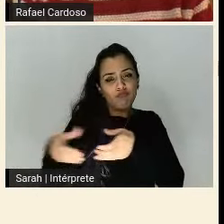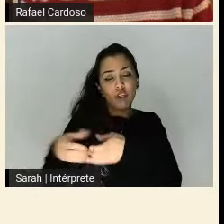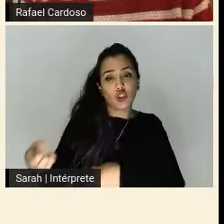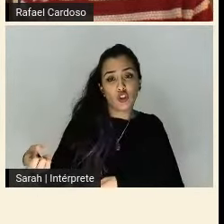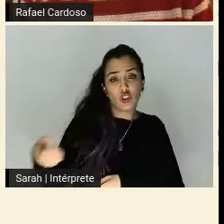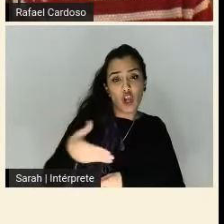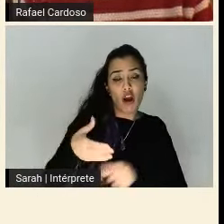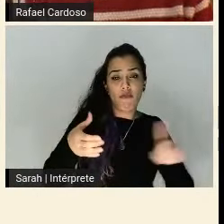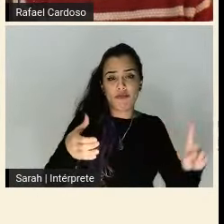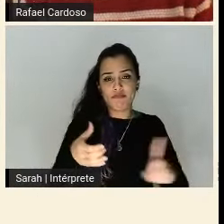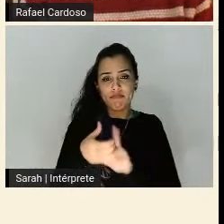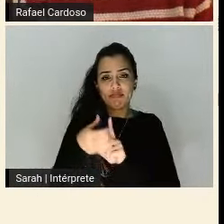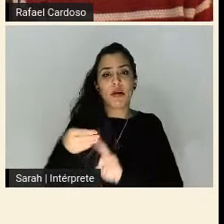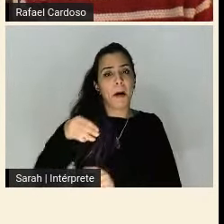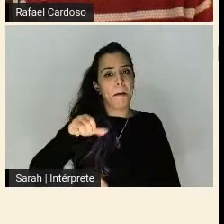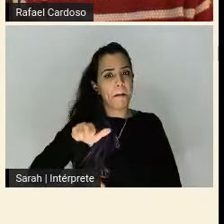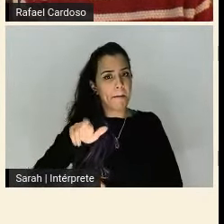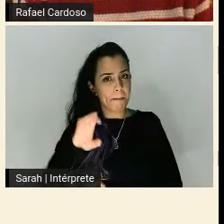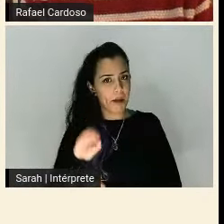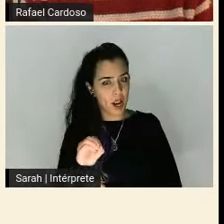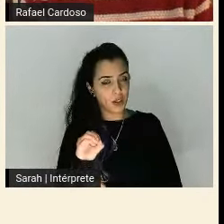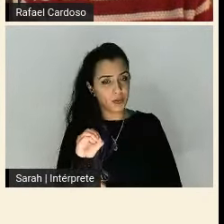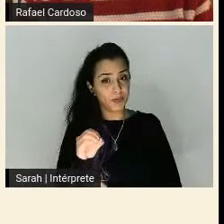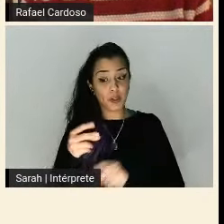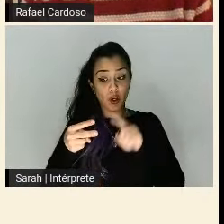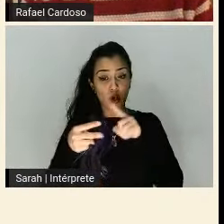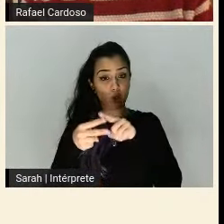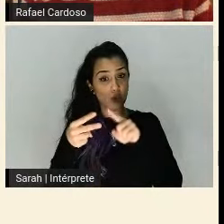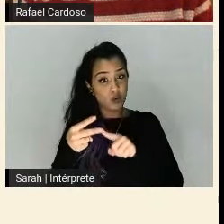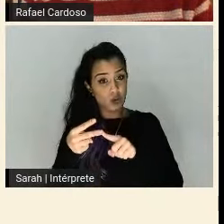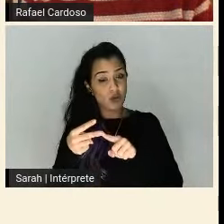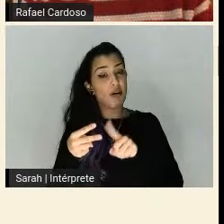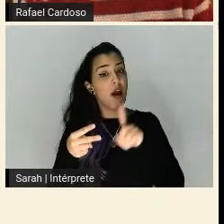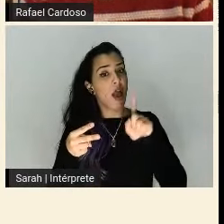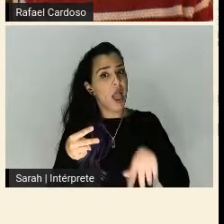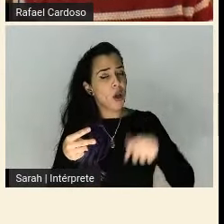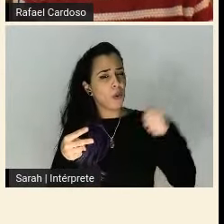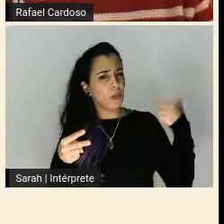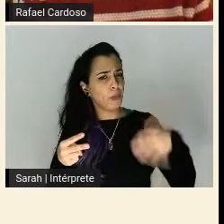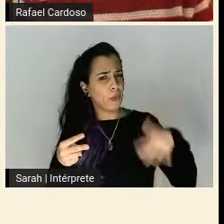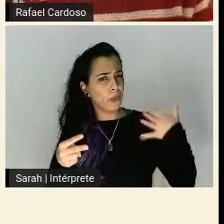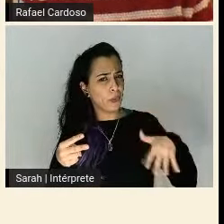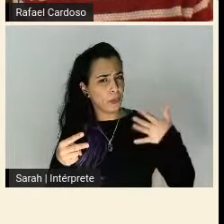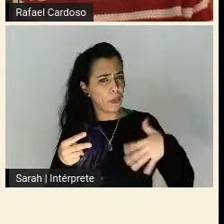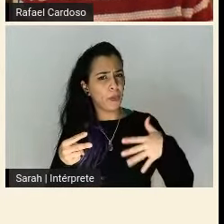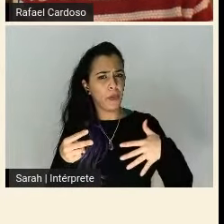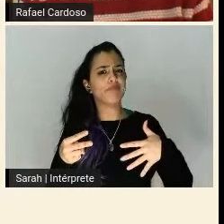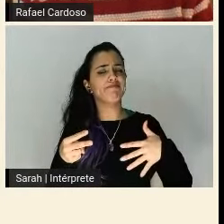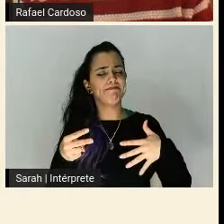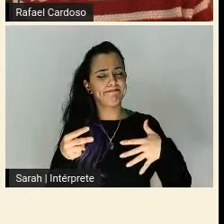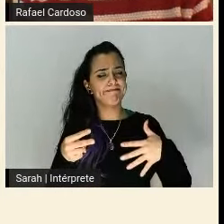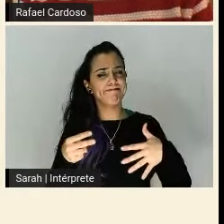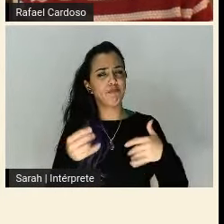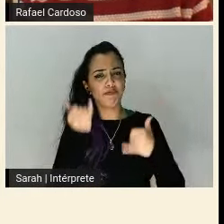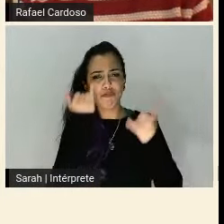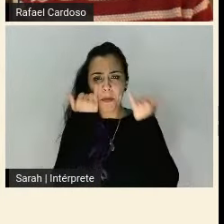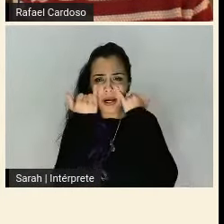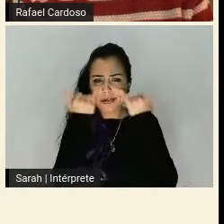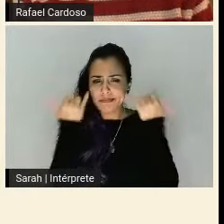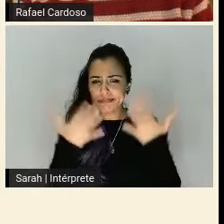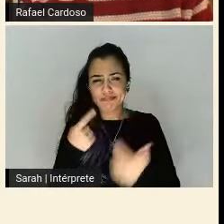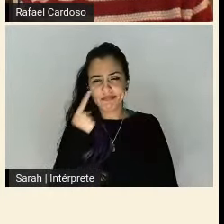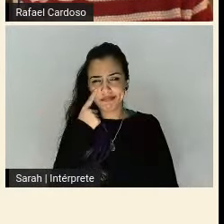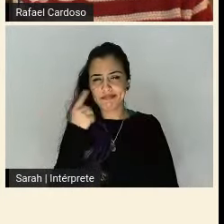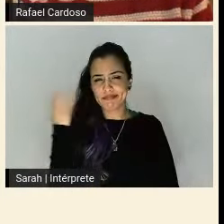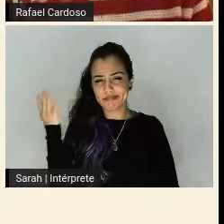Neme. Os dois volumes são manancial rico de informações. Infelizmente, não temos tempo para aprofundar